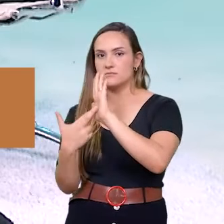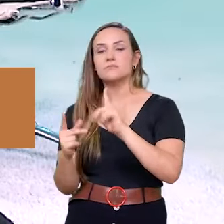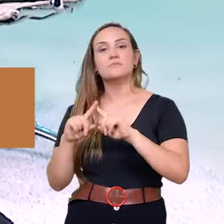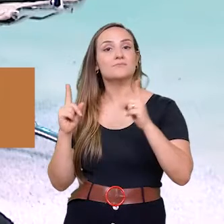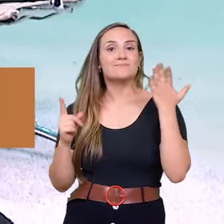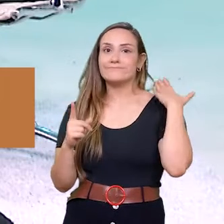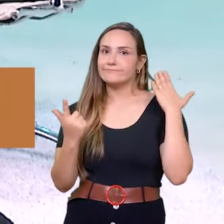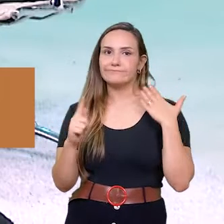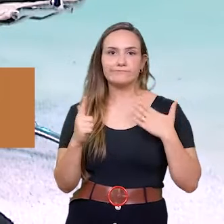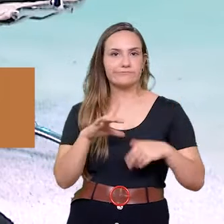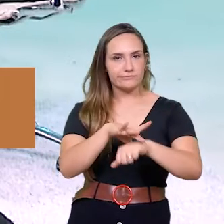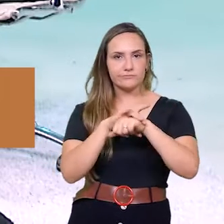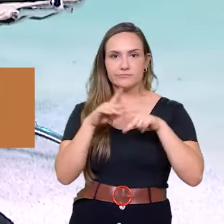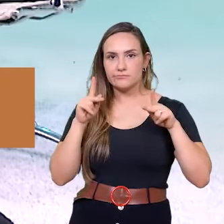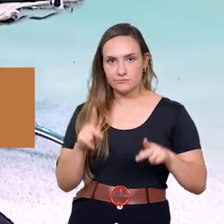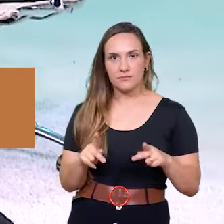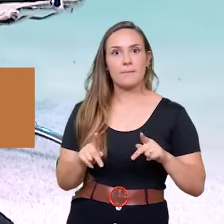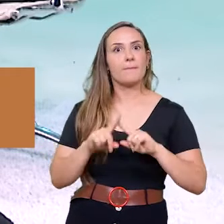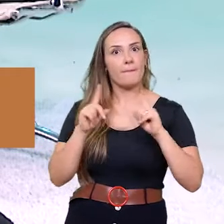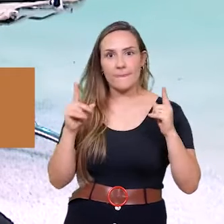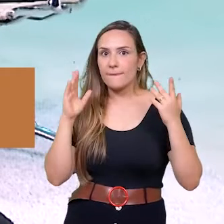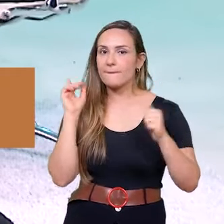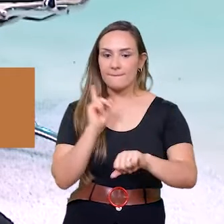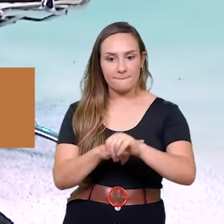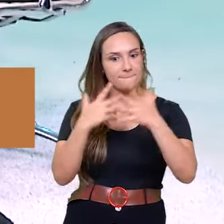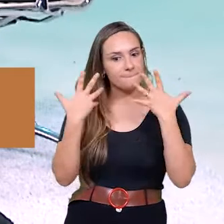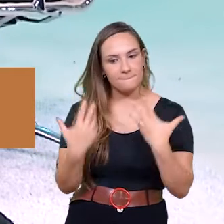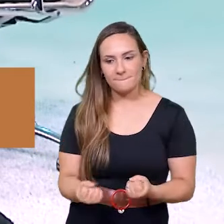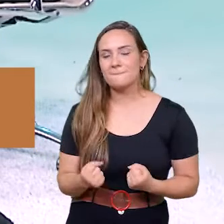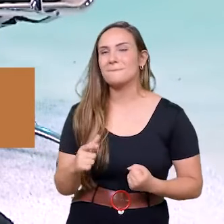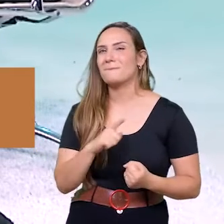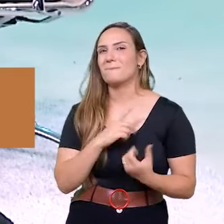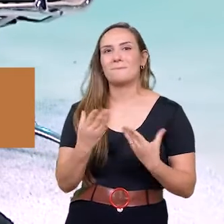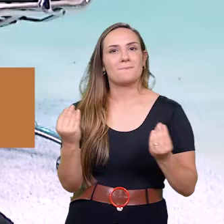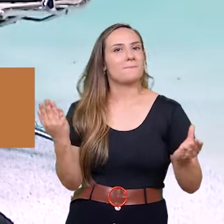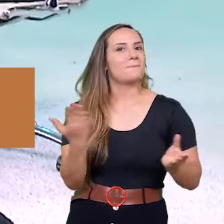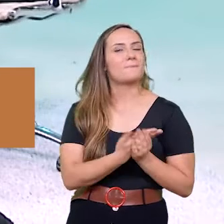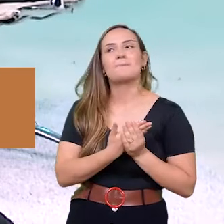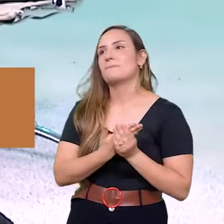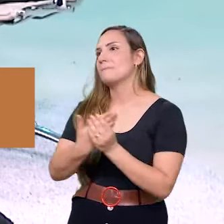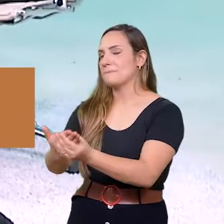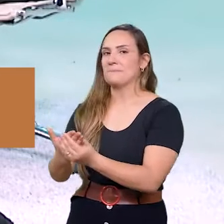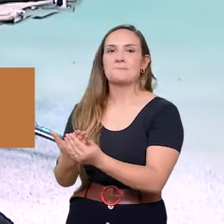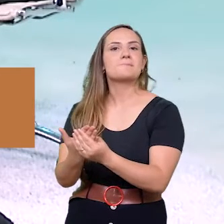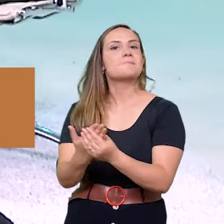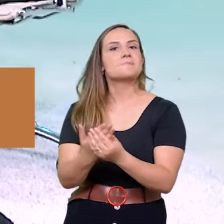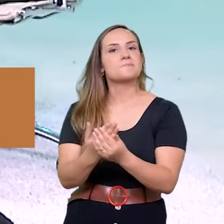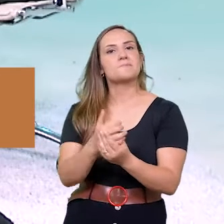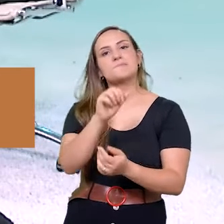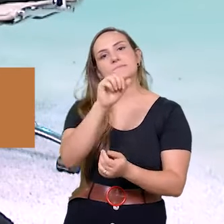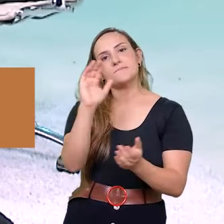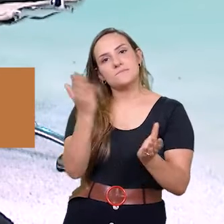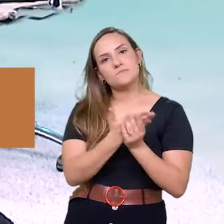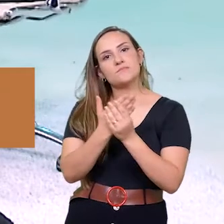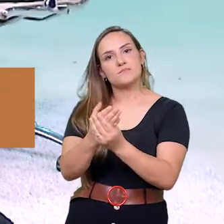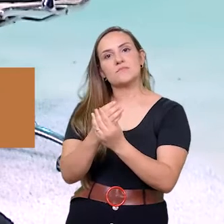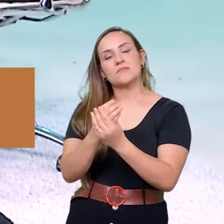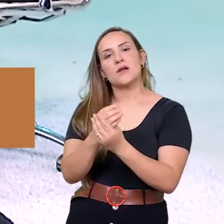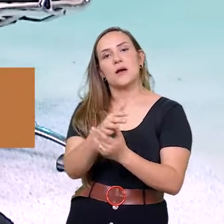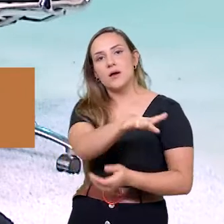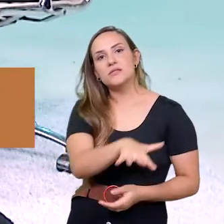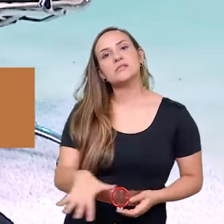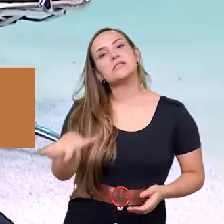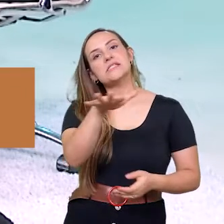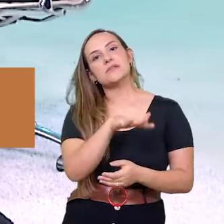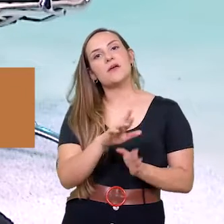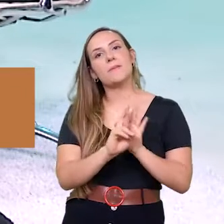que a Defensoria Pública realmente foi legitimada, nós temos diversas demandas ajuizadas na forma de ação civil pública